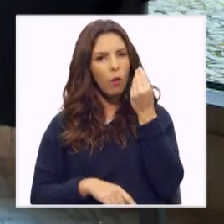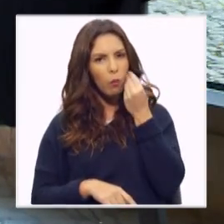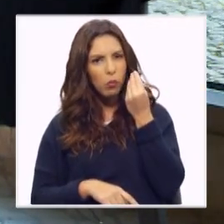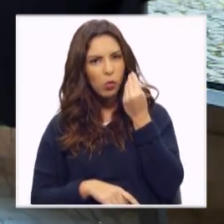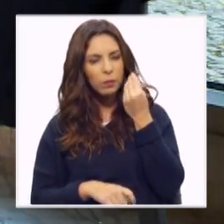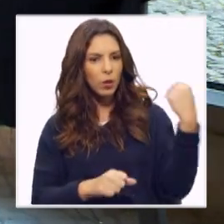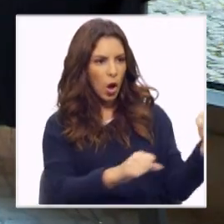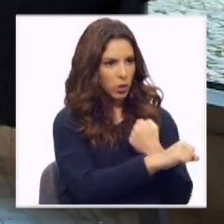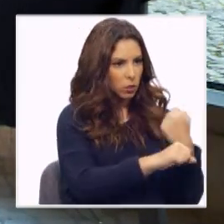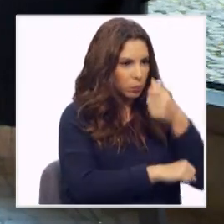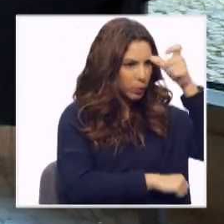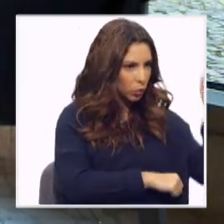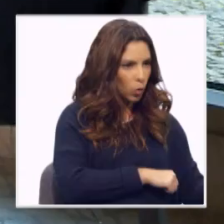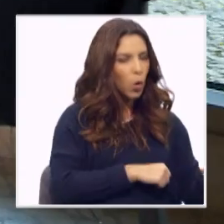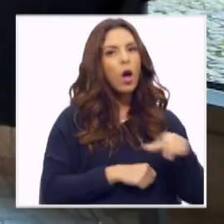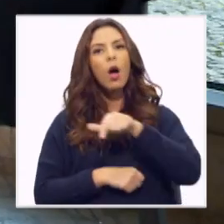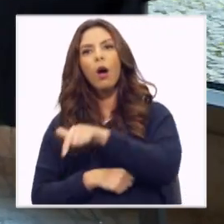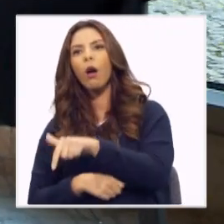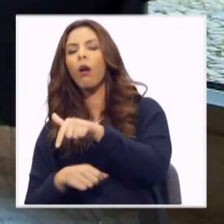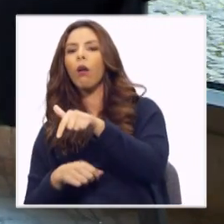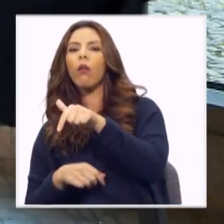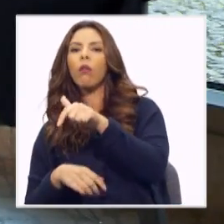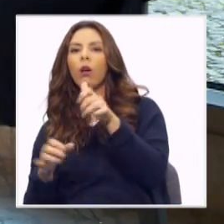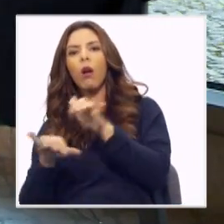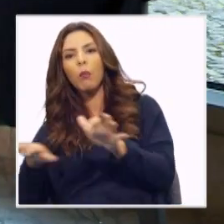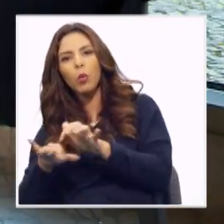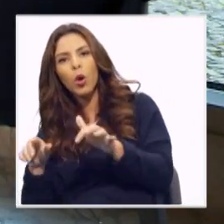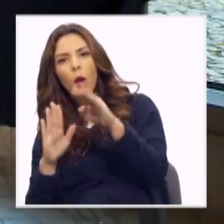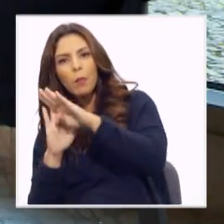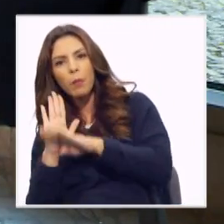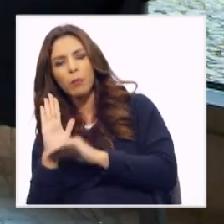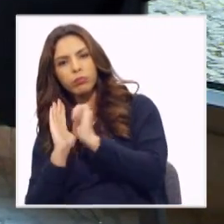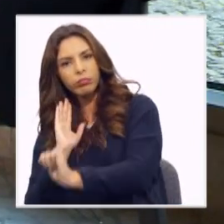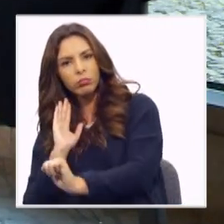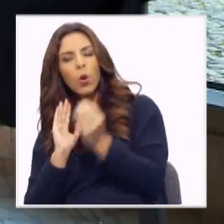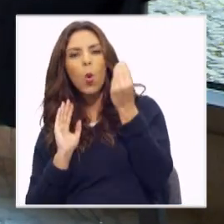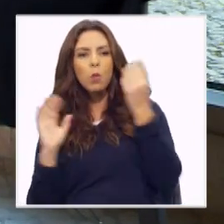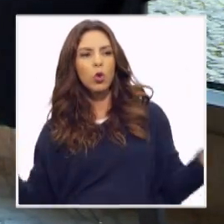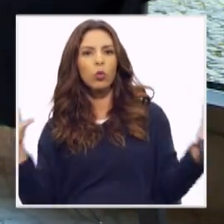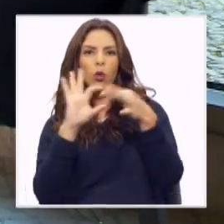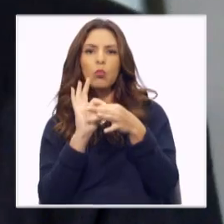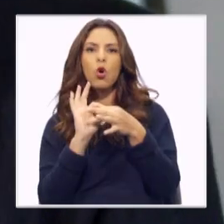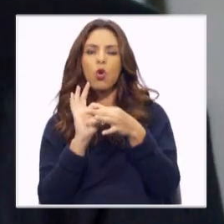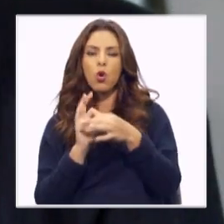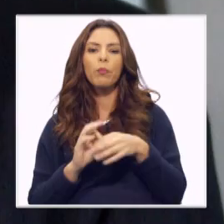consegue conciliar esta ação humana com esta ação da inteligência artificial? Como é que se faz